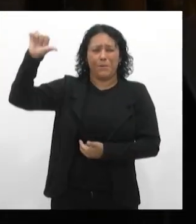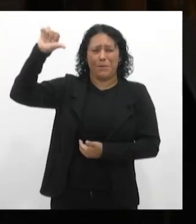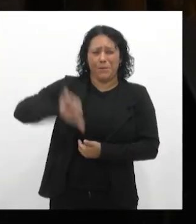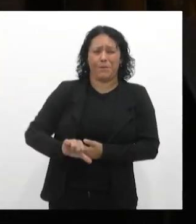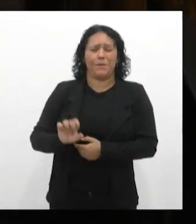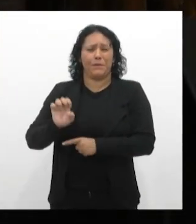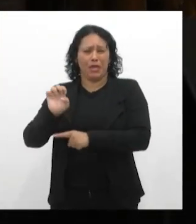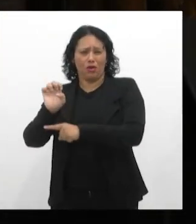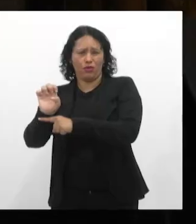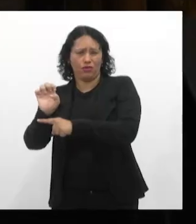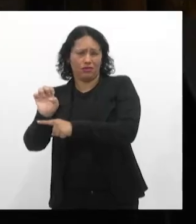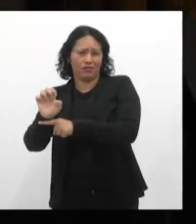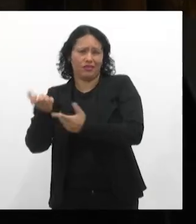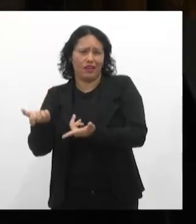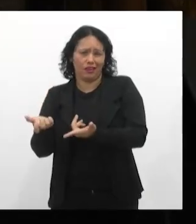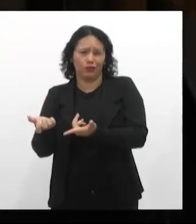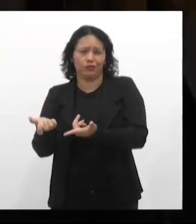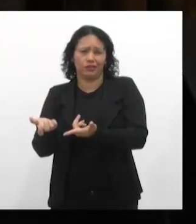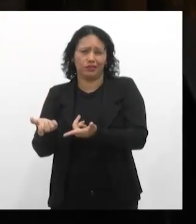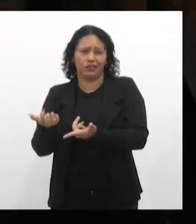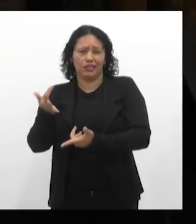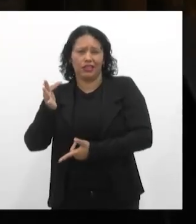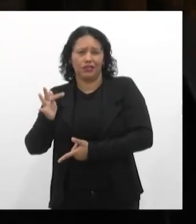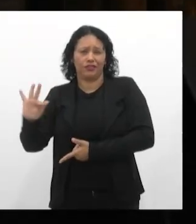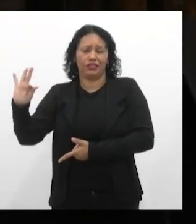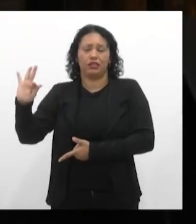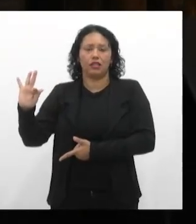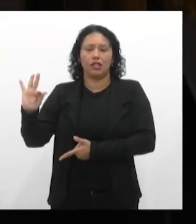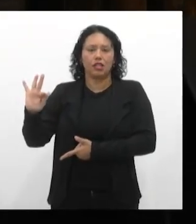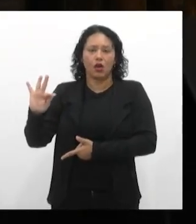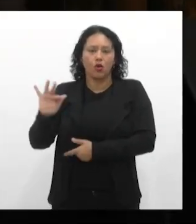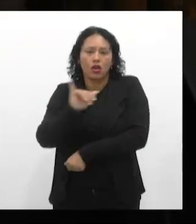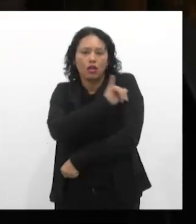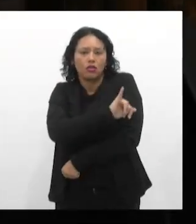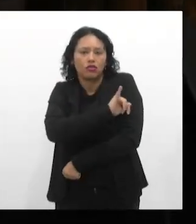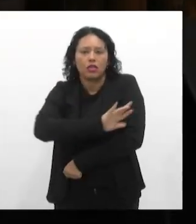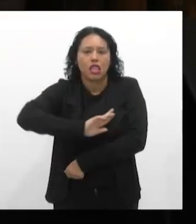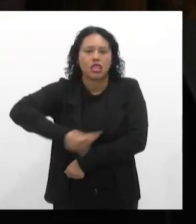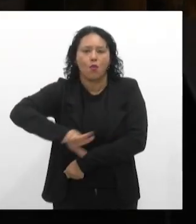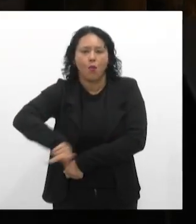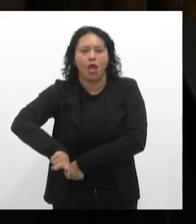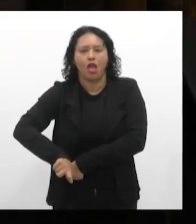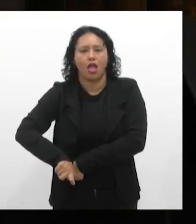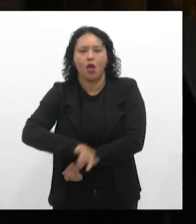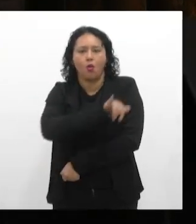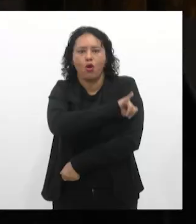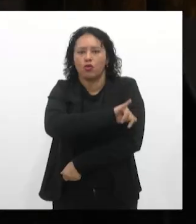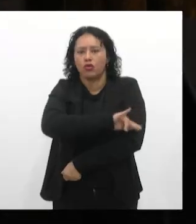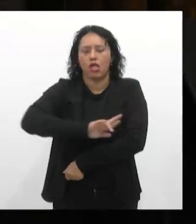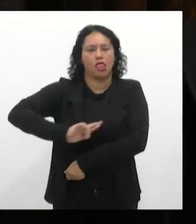da nossa federação. E não o somos. E não o somos.